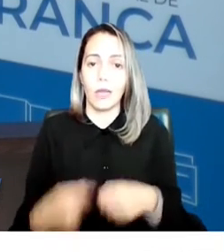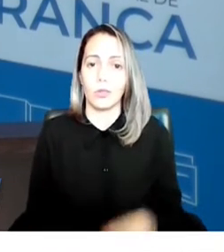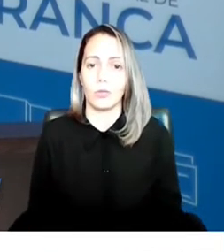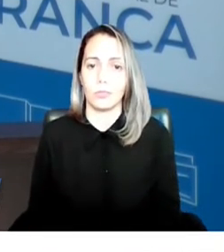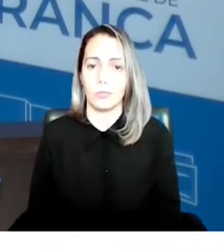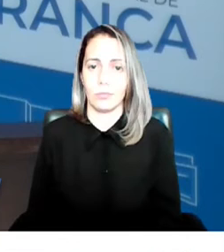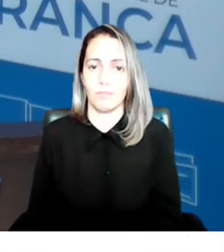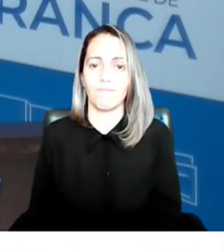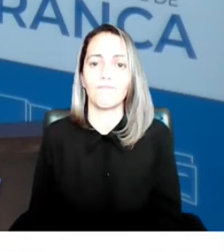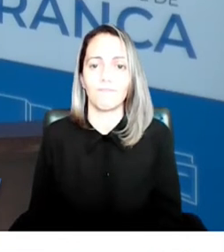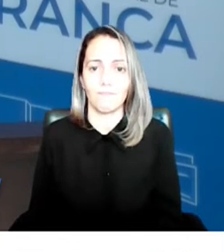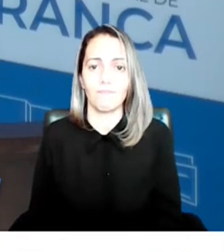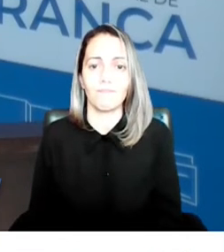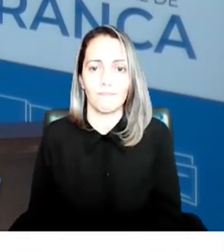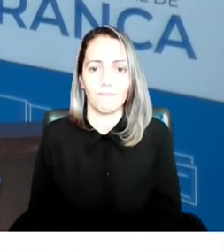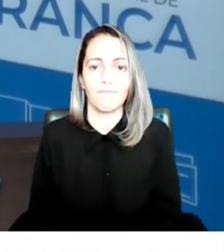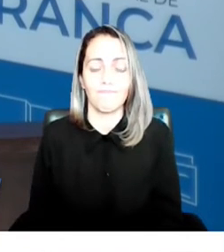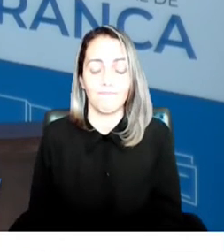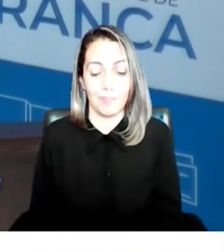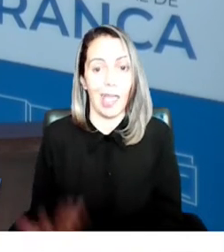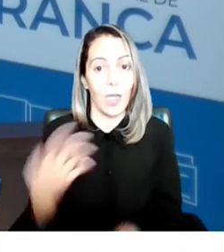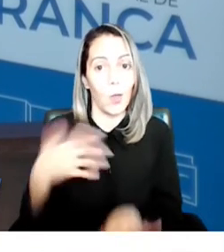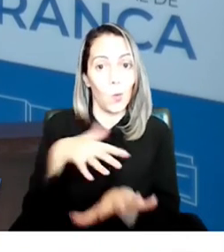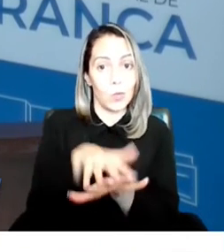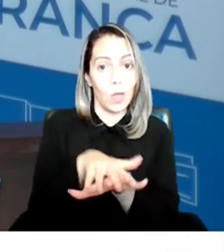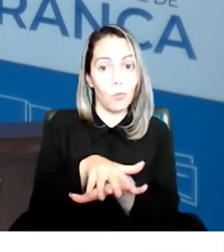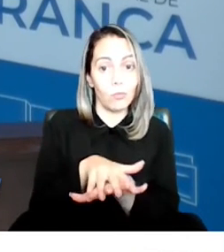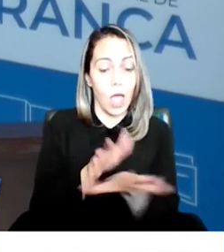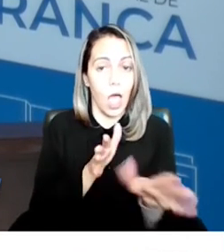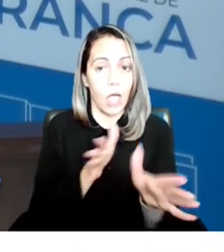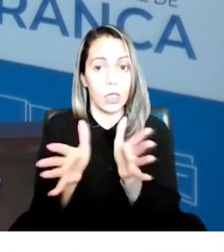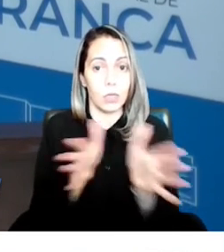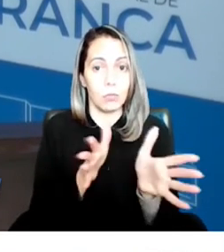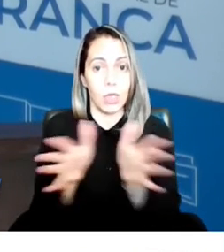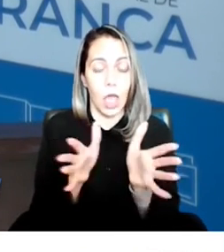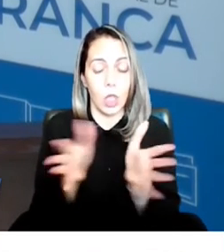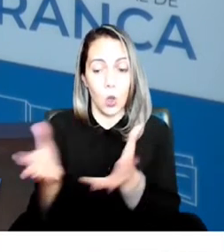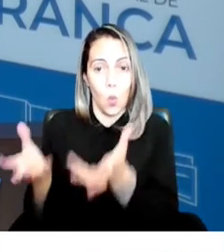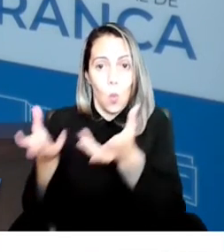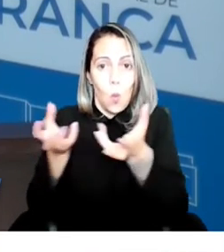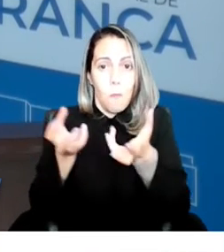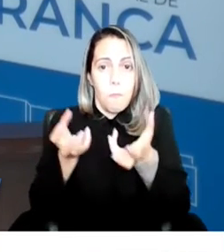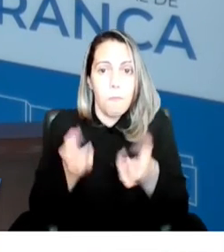Tanto a questão da inclusão, da acessibilidade, do amparo à violência,